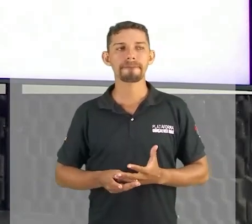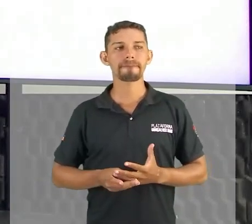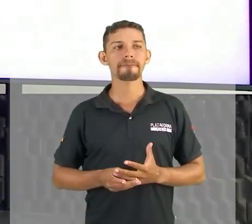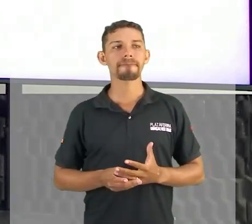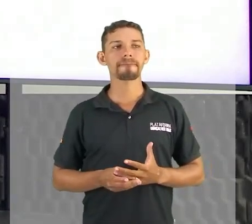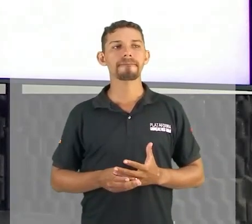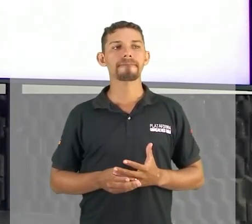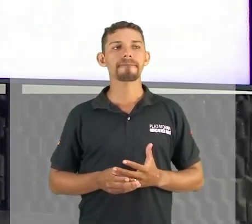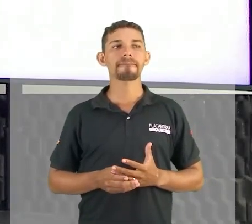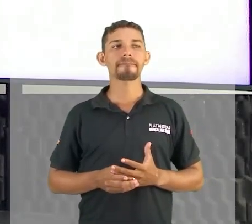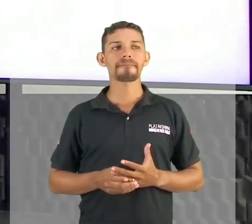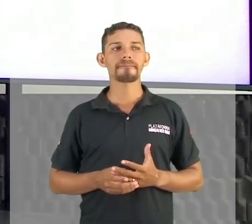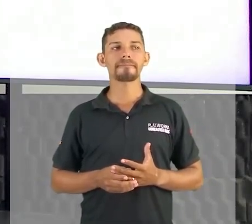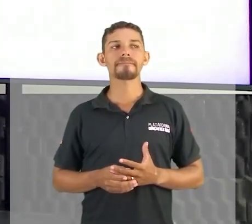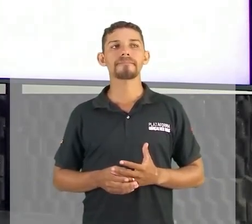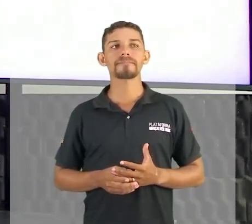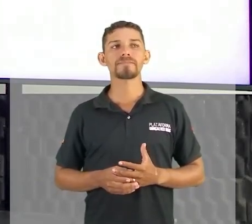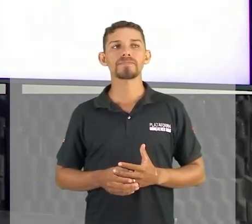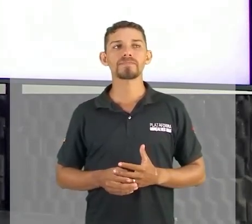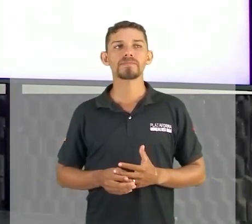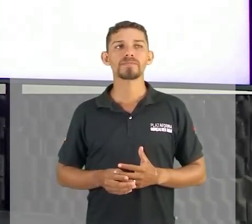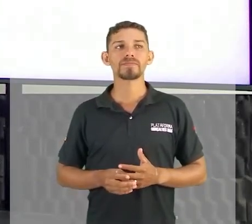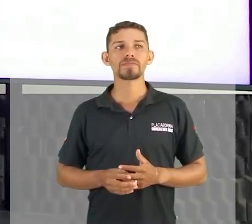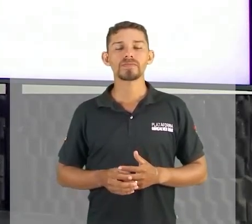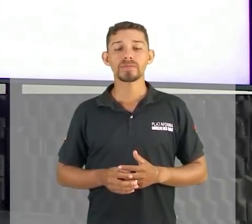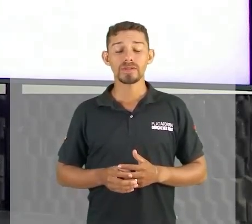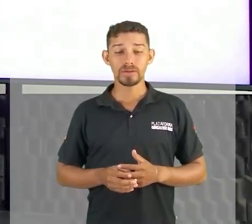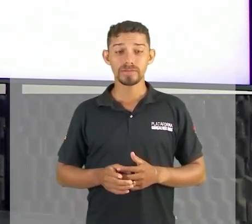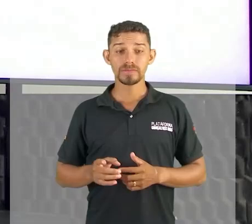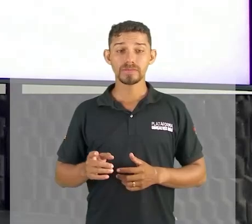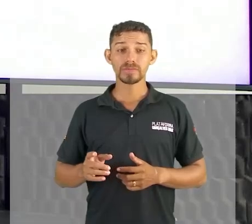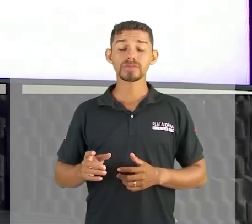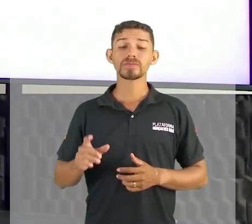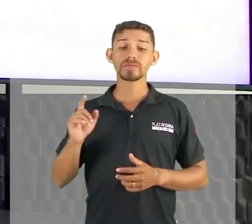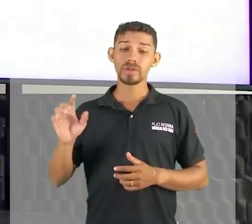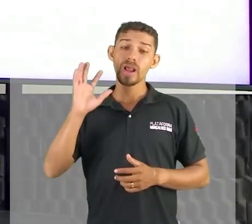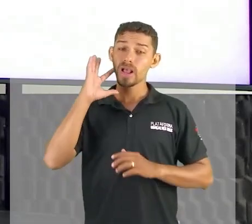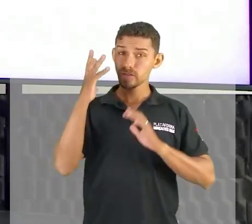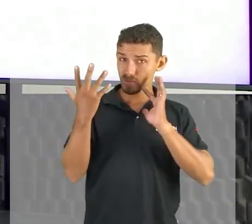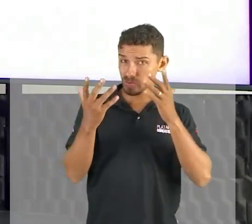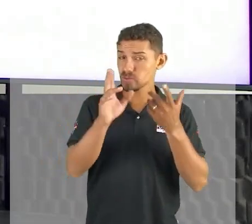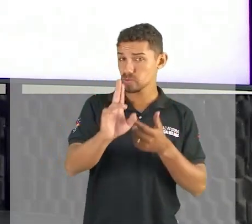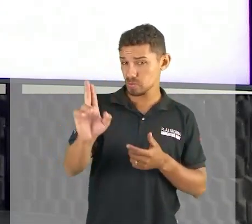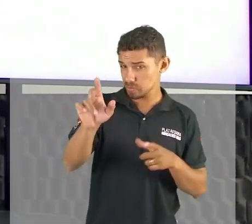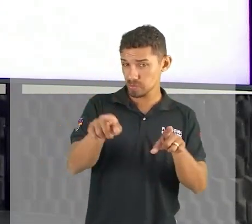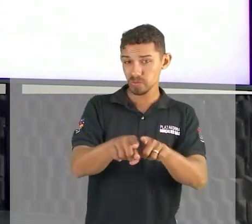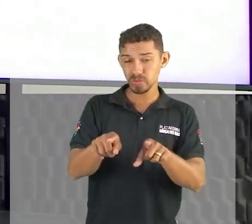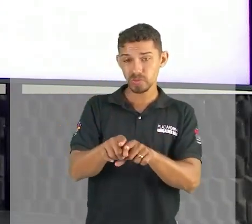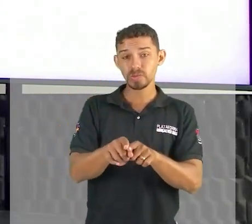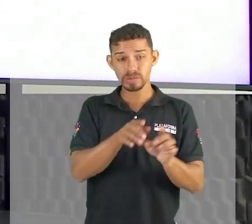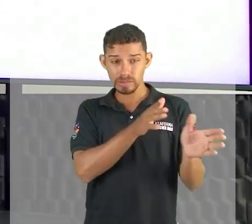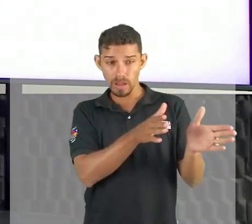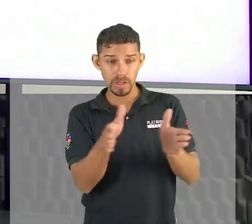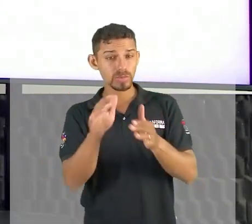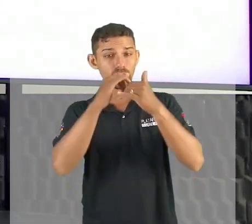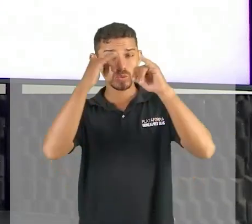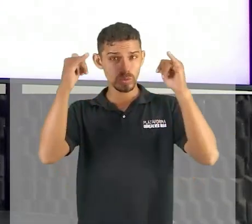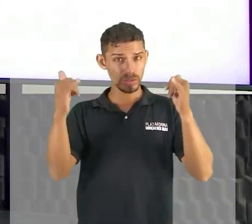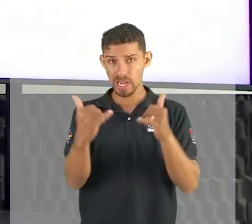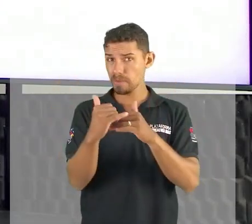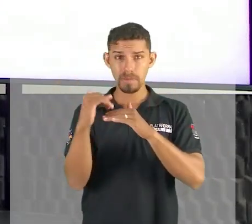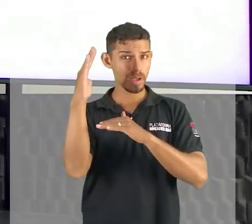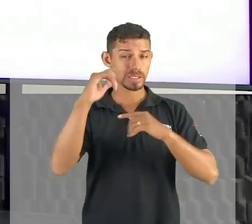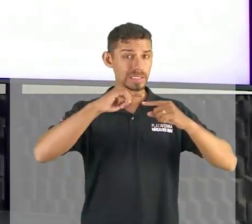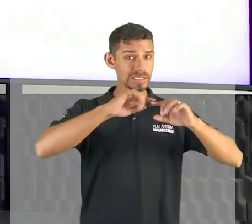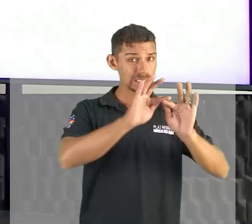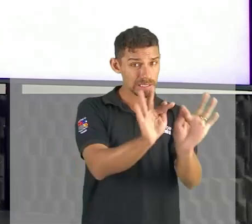vamos paraa próximo próxima página a as funcionalidades perpassam para além dos circuitos